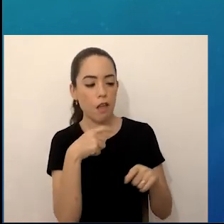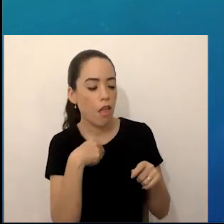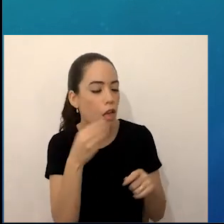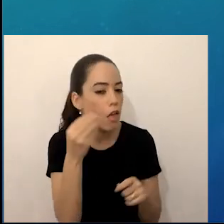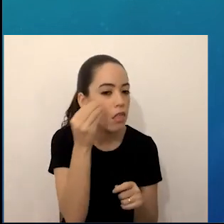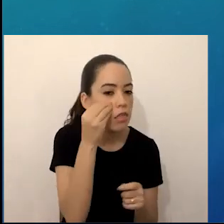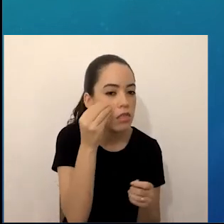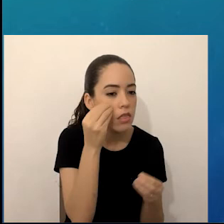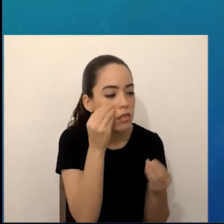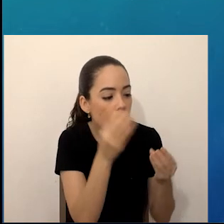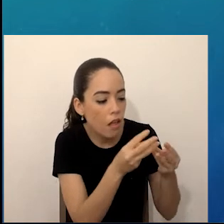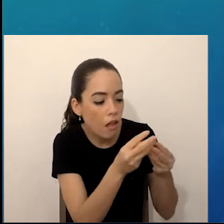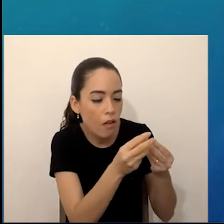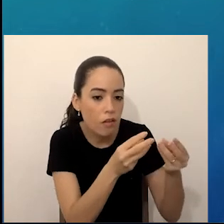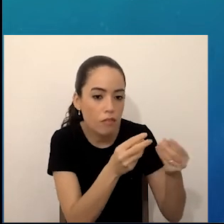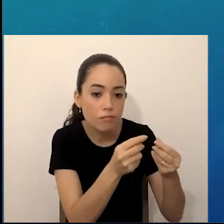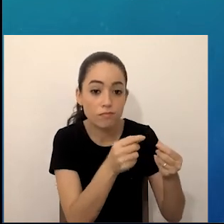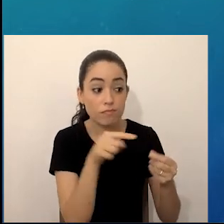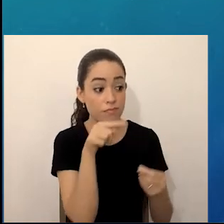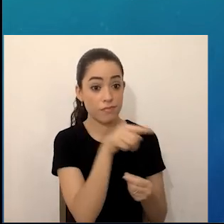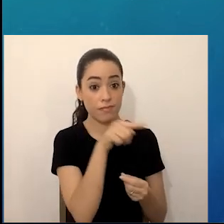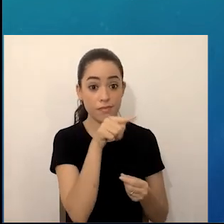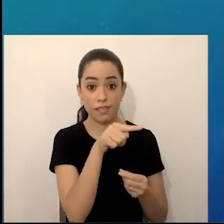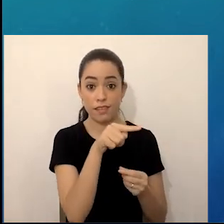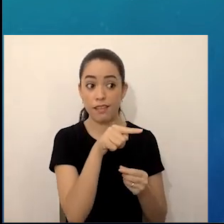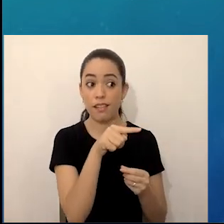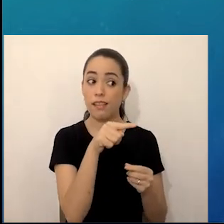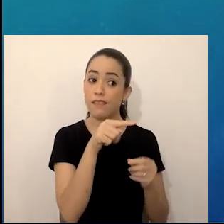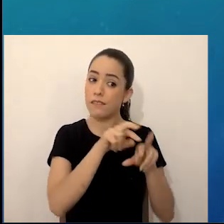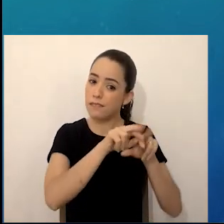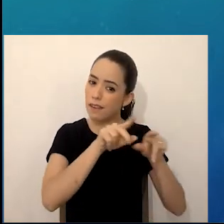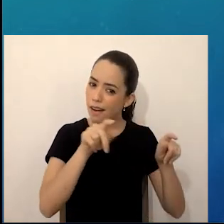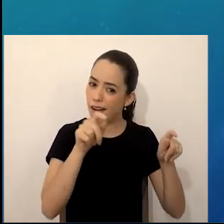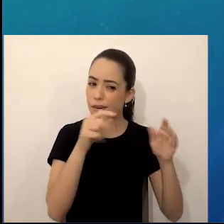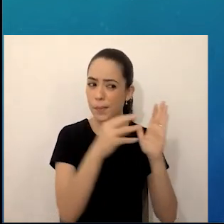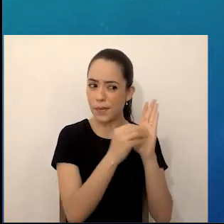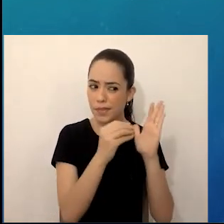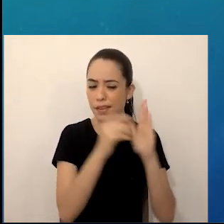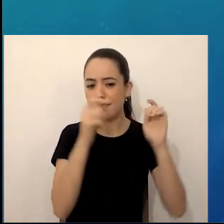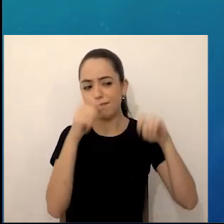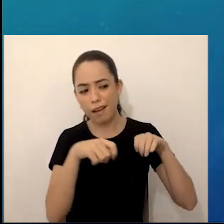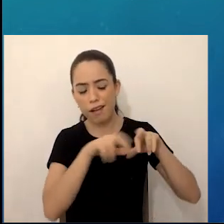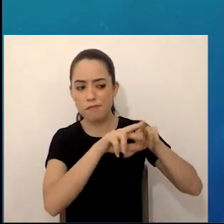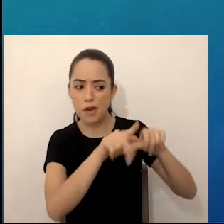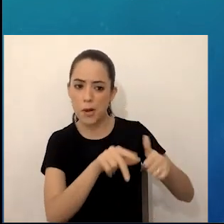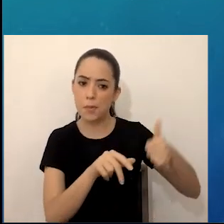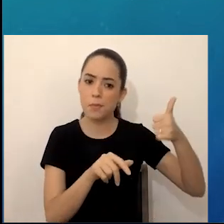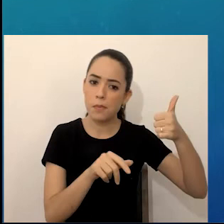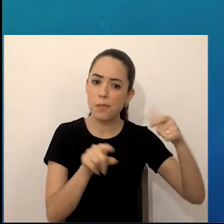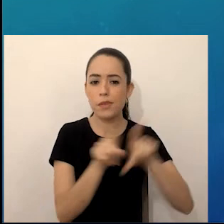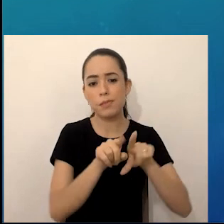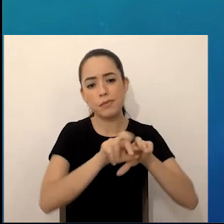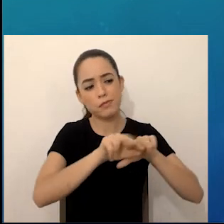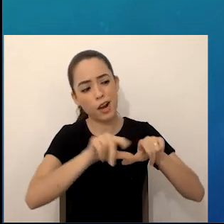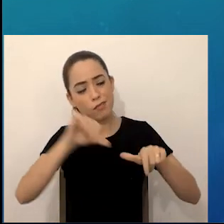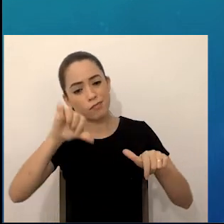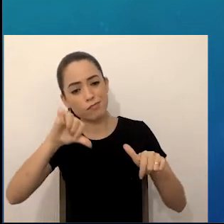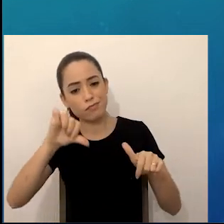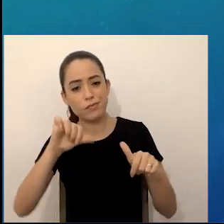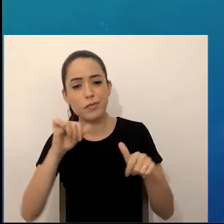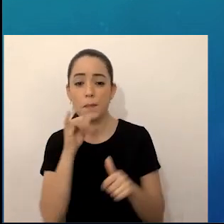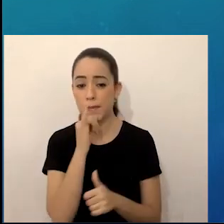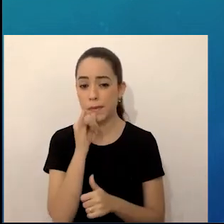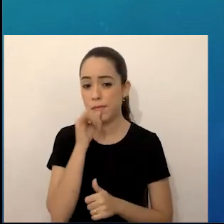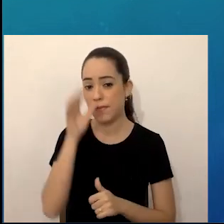Cada organismo modelo apresenta vantagens e desvantagens durante o estudo, tais como na